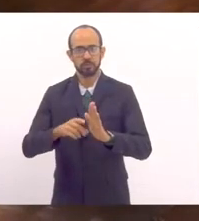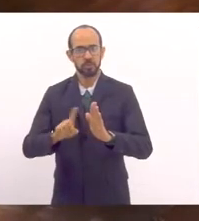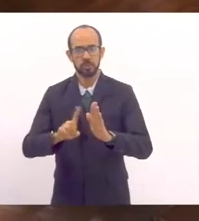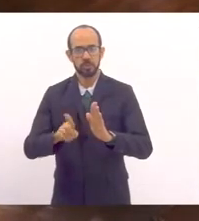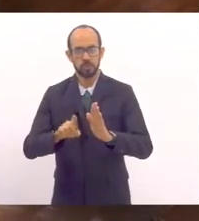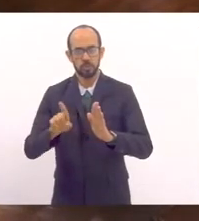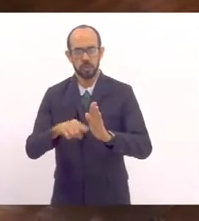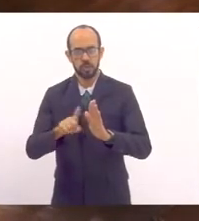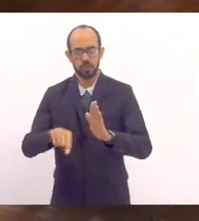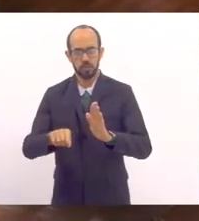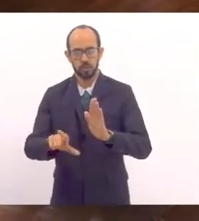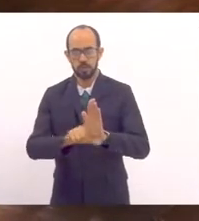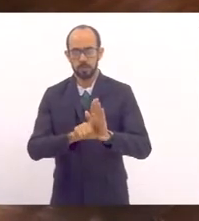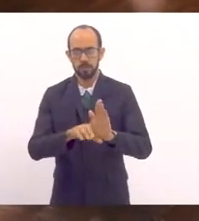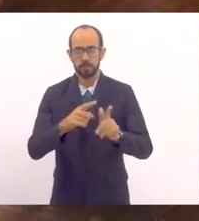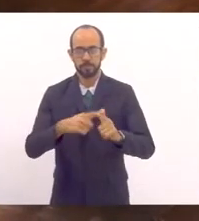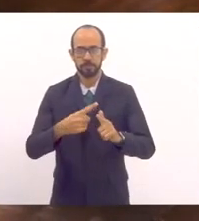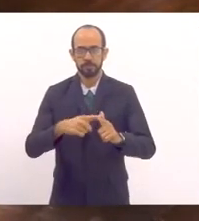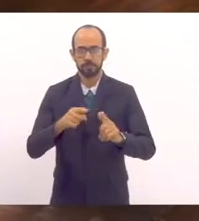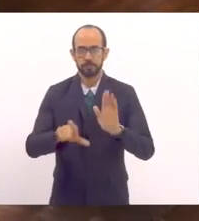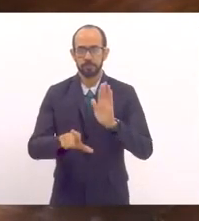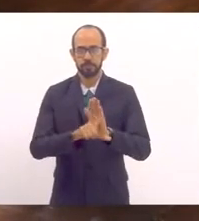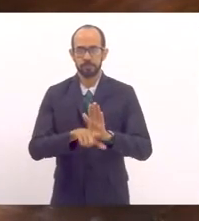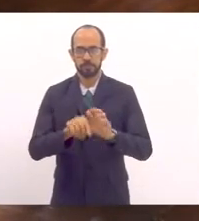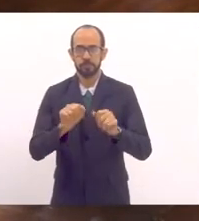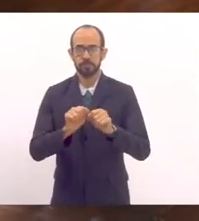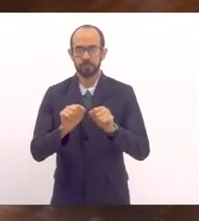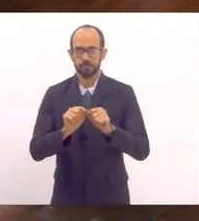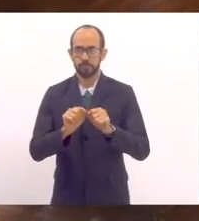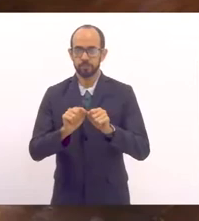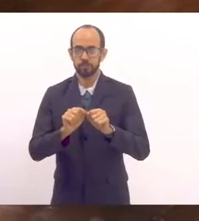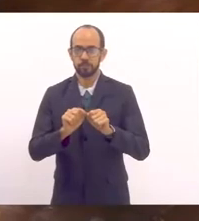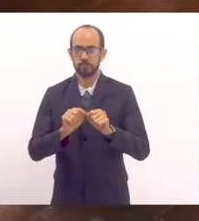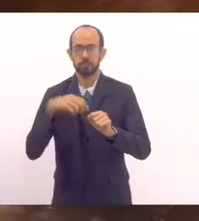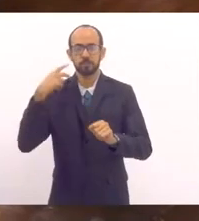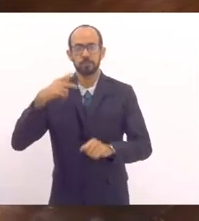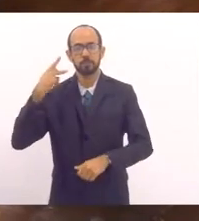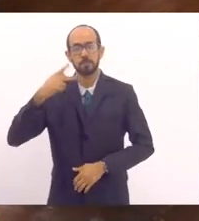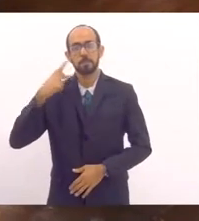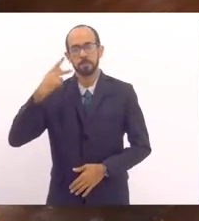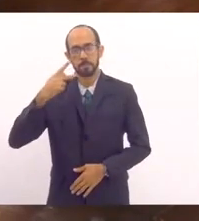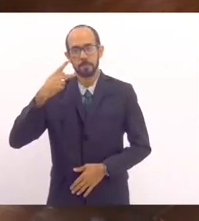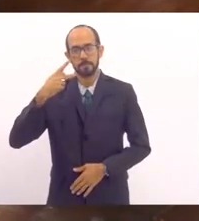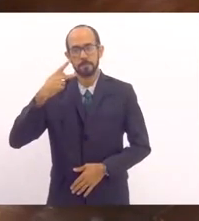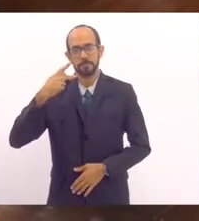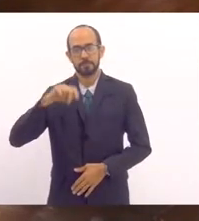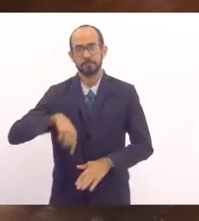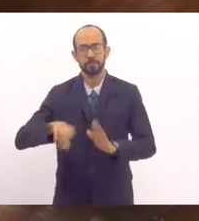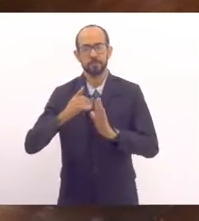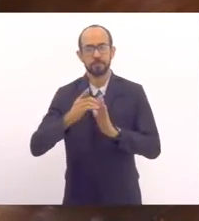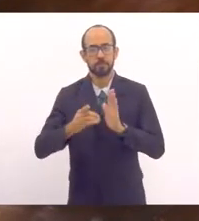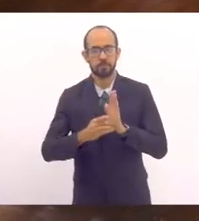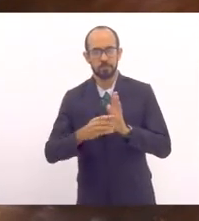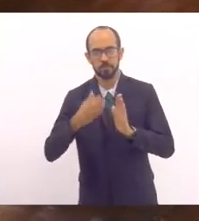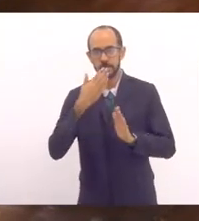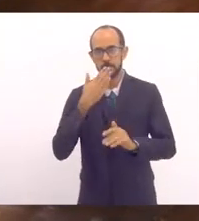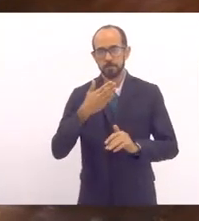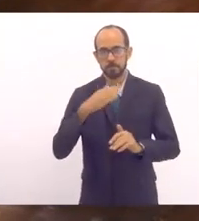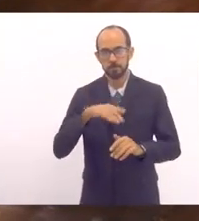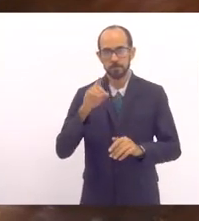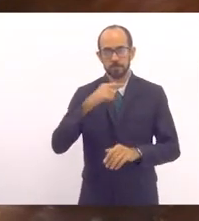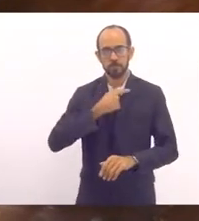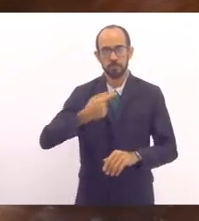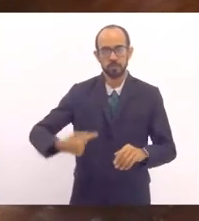lei. Quem faz lei é essa casa, né? Um decreto é um pedido de um governador que tem força de